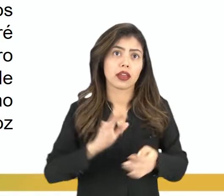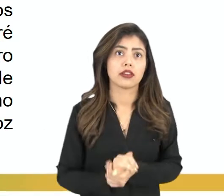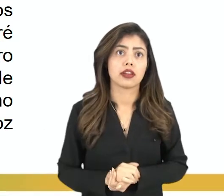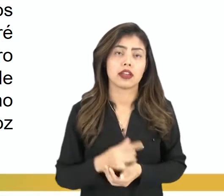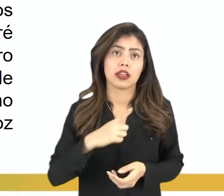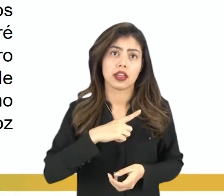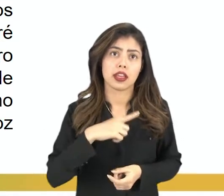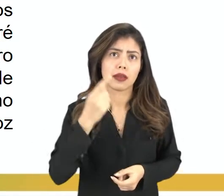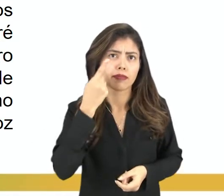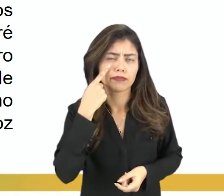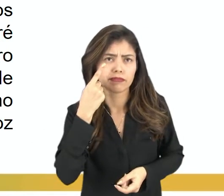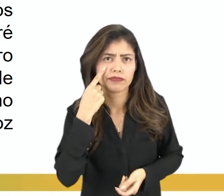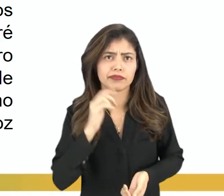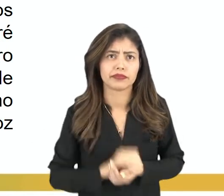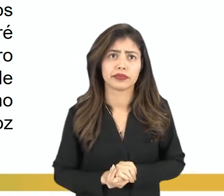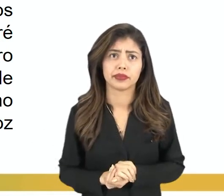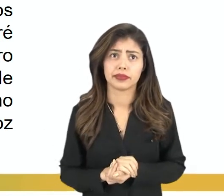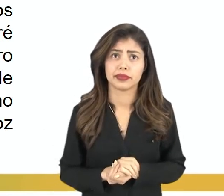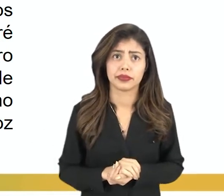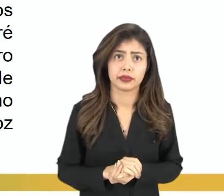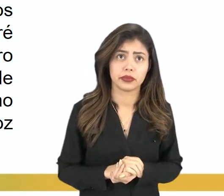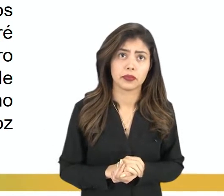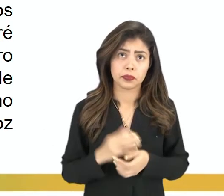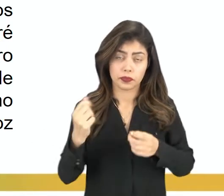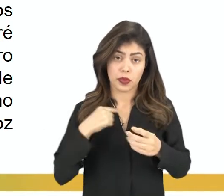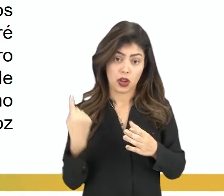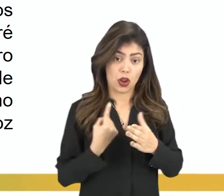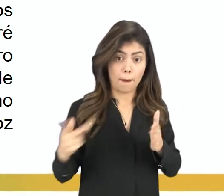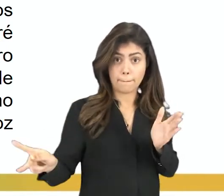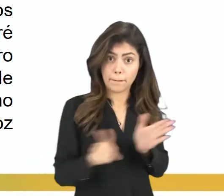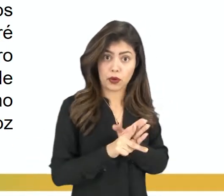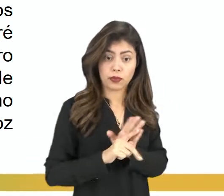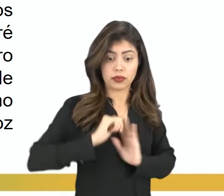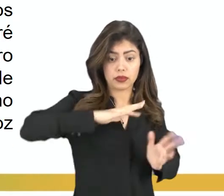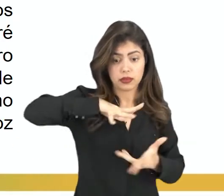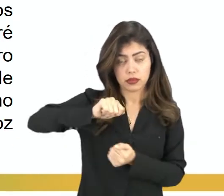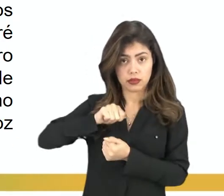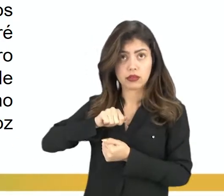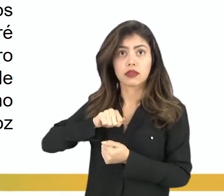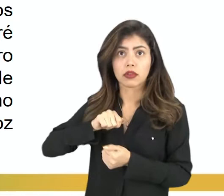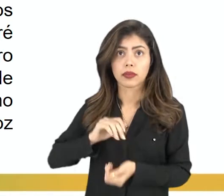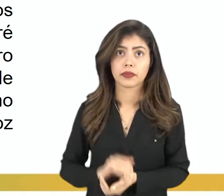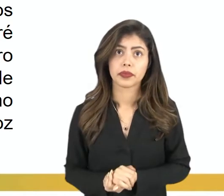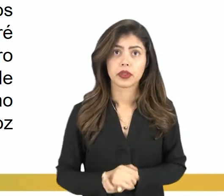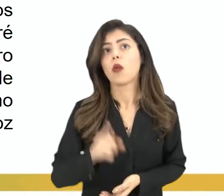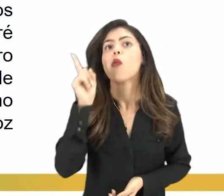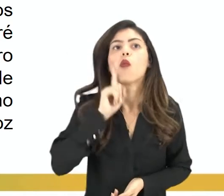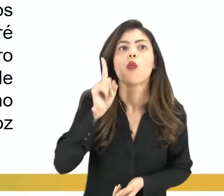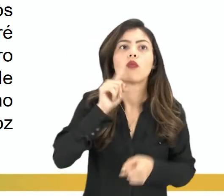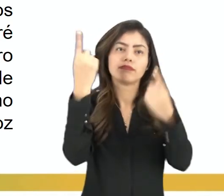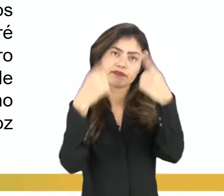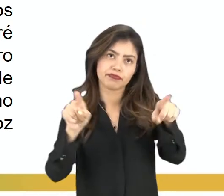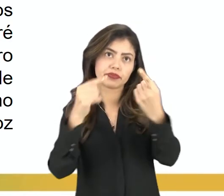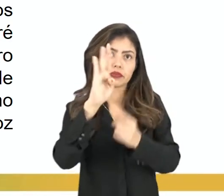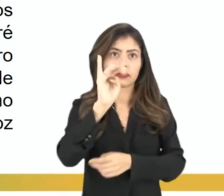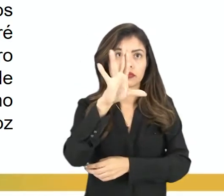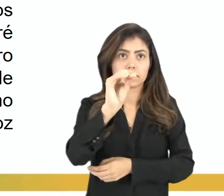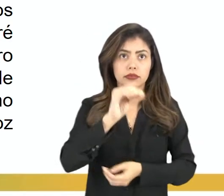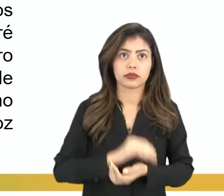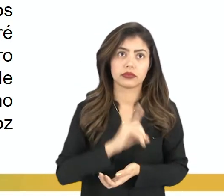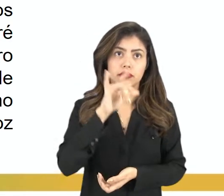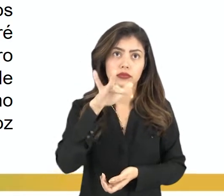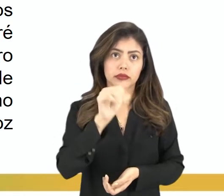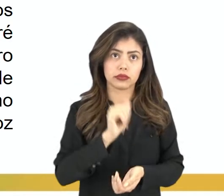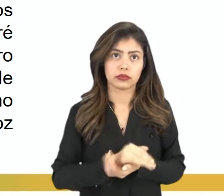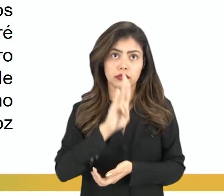da liberdade não eram, olha que informação importante, exclusividade nacional. Nos Estados Unidos,